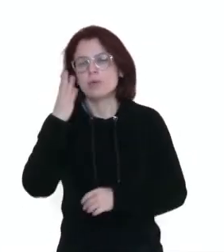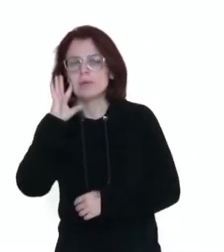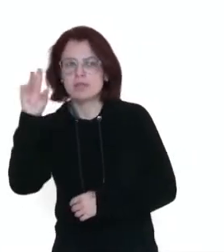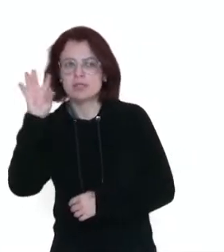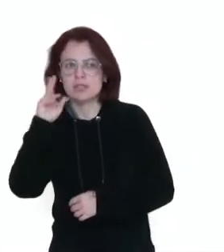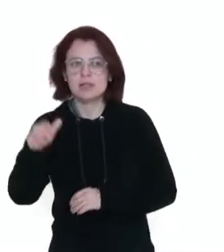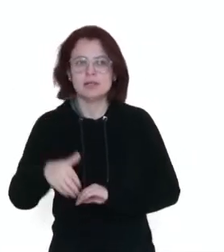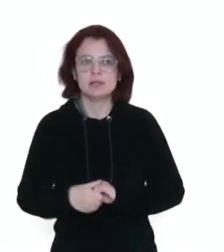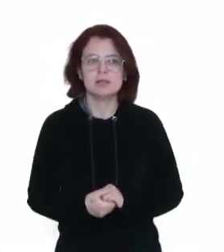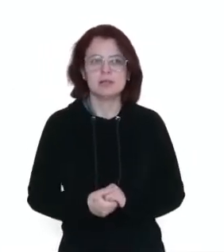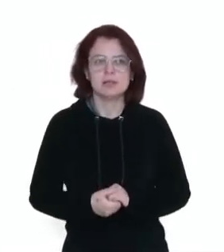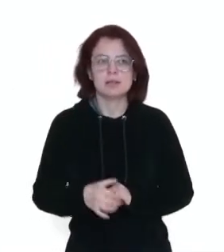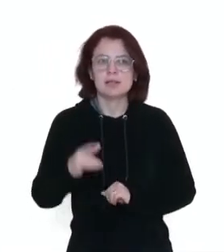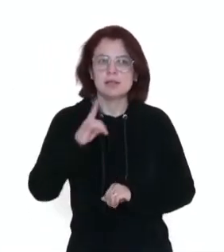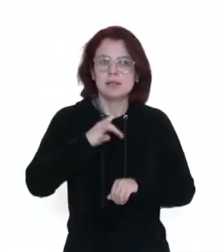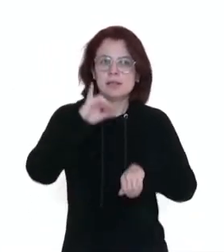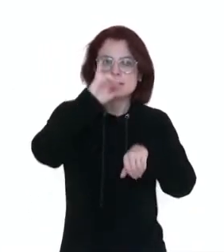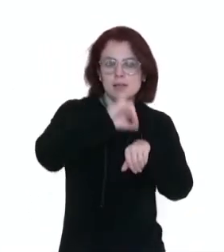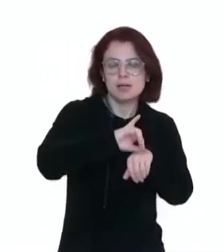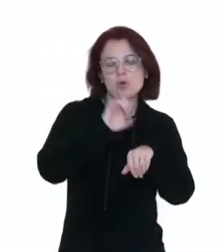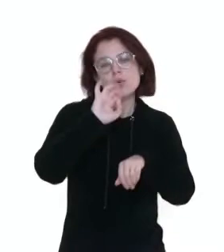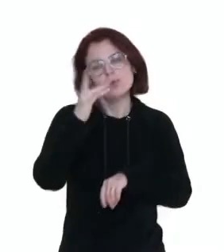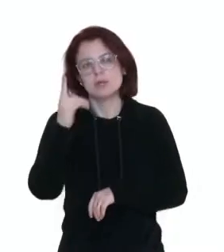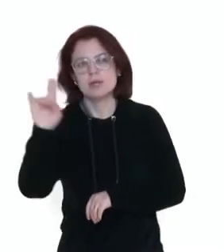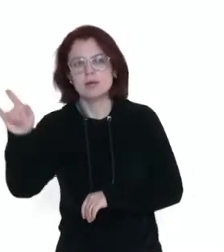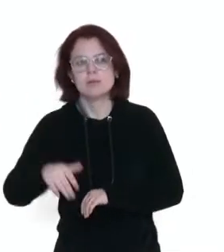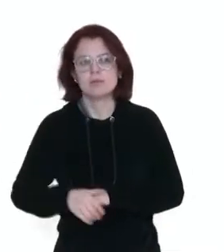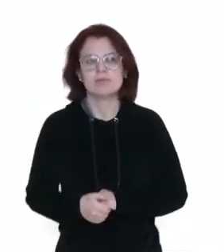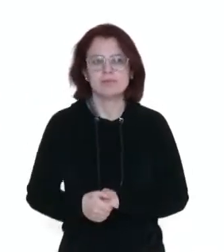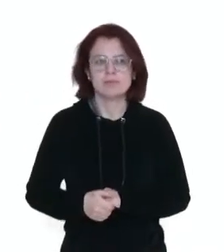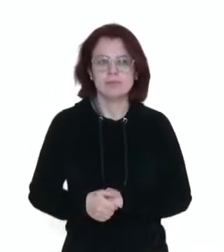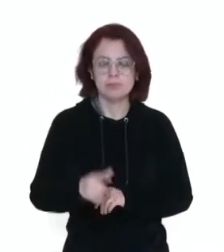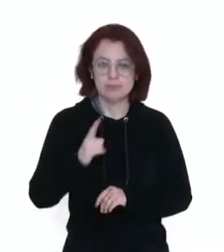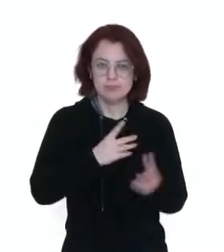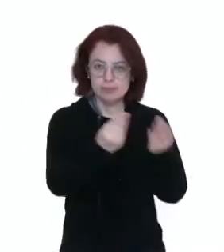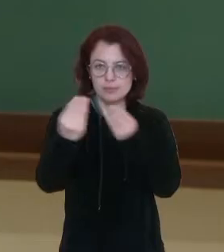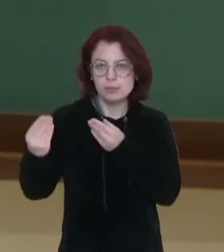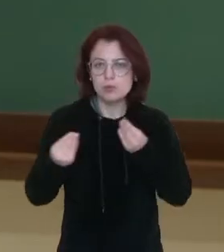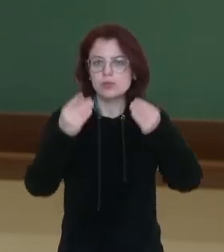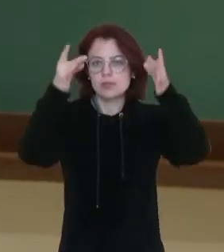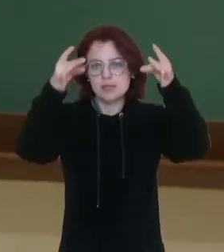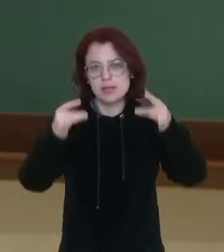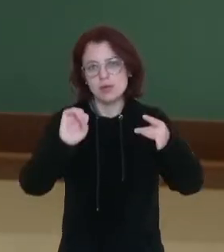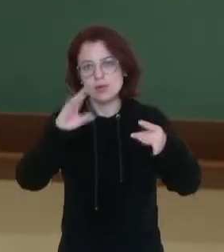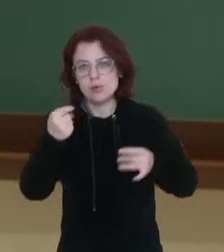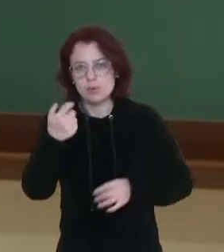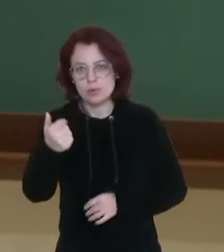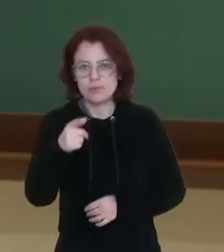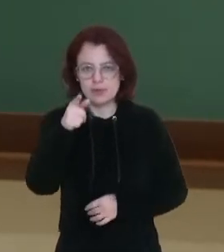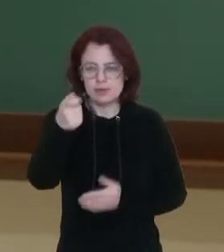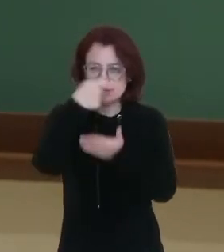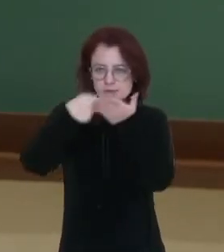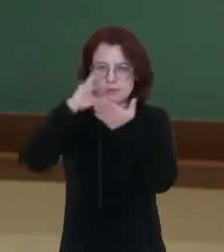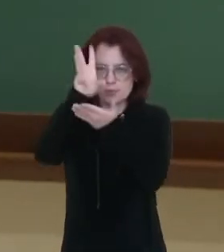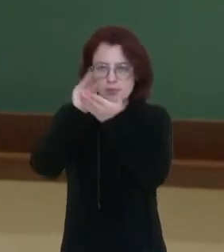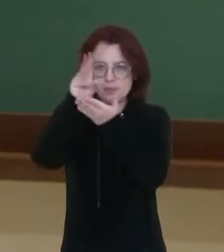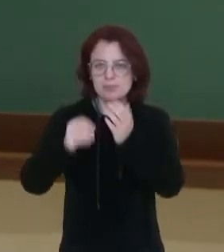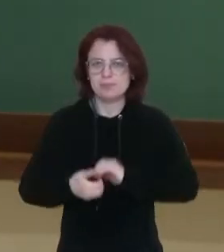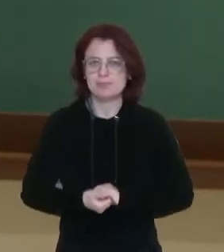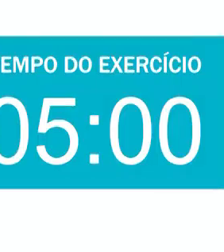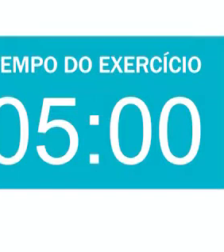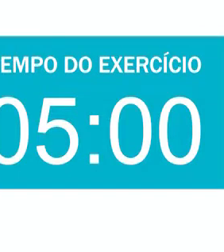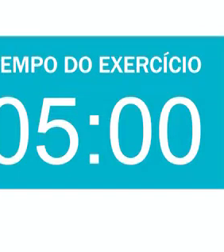que tem papel central ou não e com muitos ou poucos detalhes. Eu vou dar um tempinho para vocês anotarem.